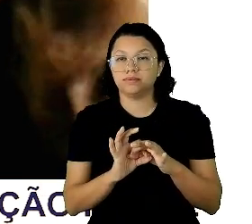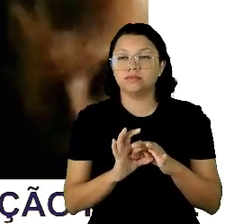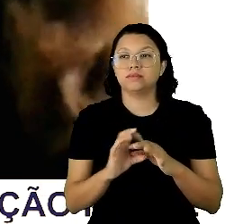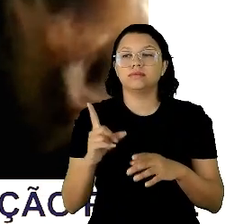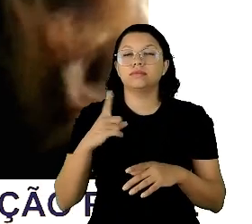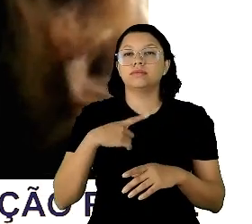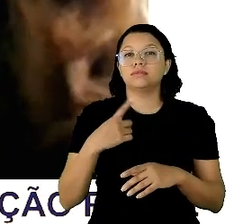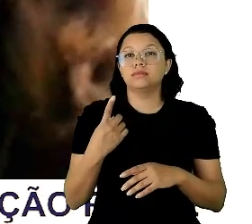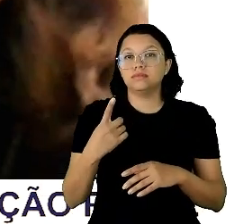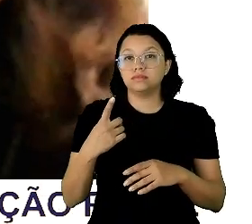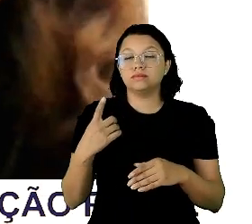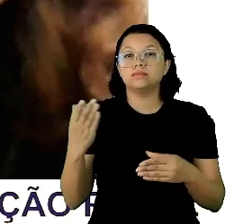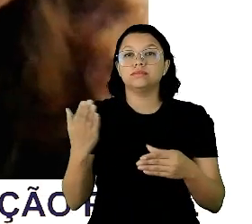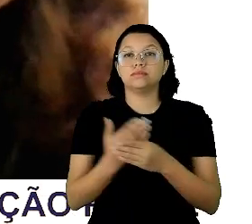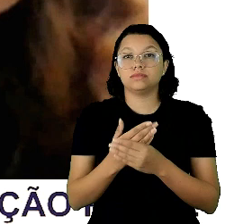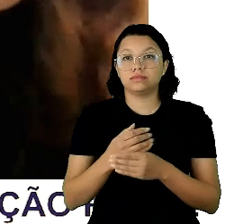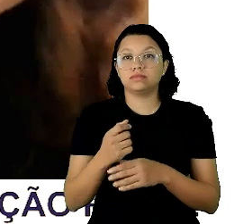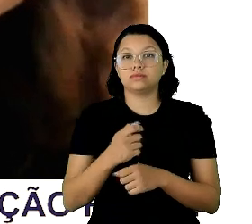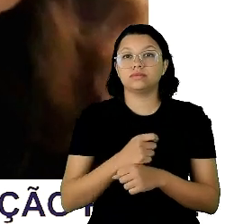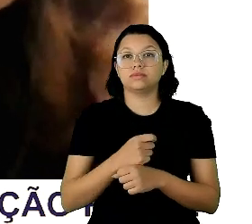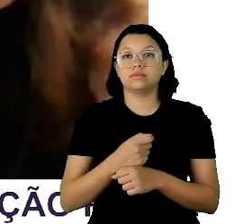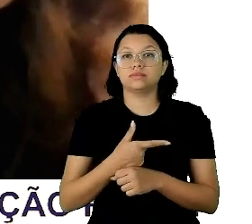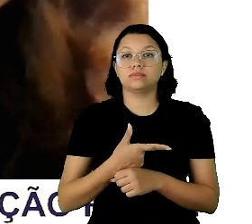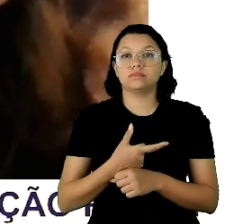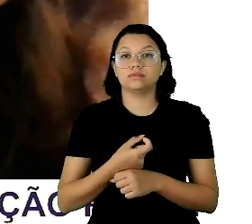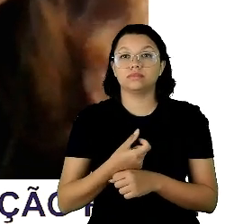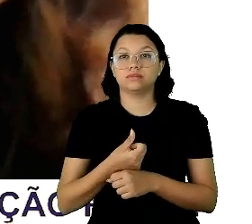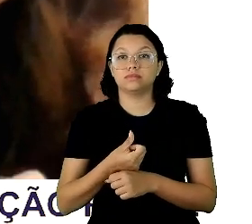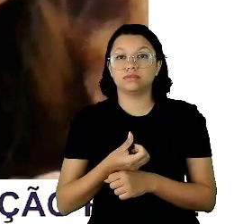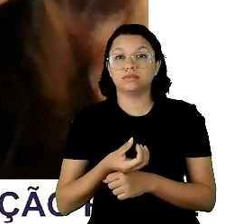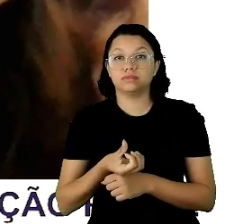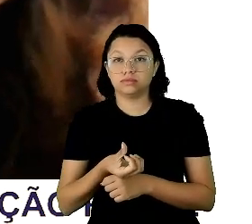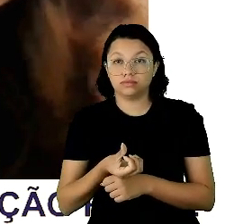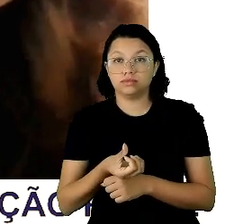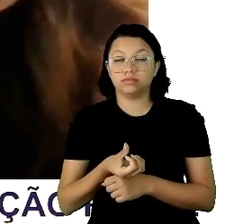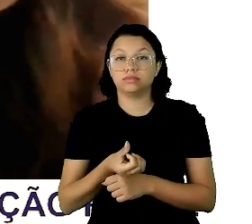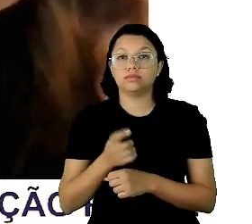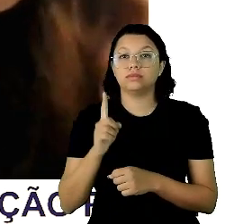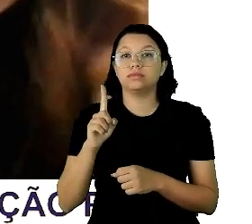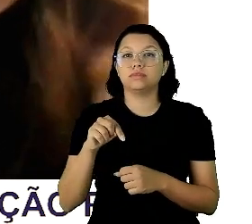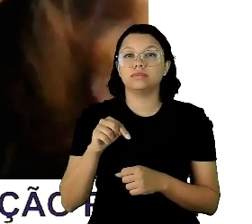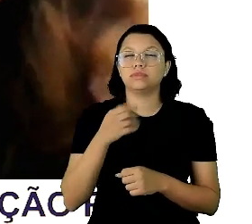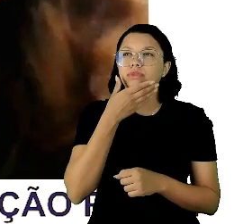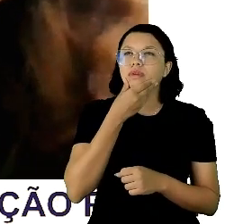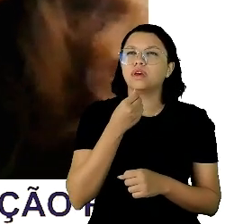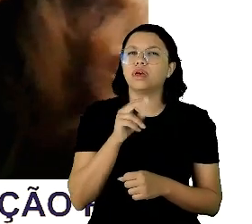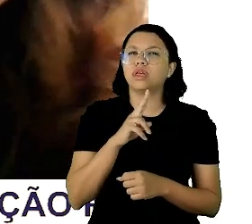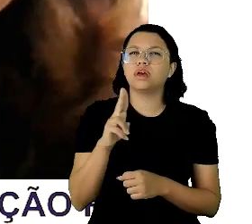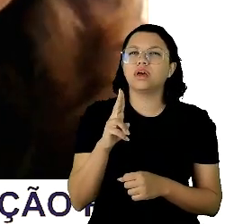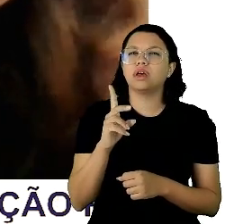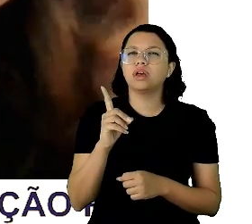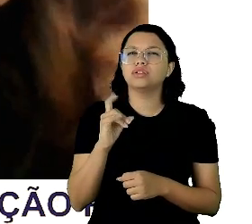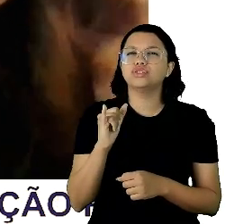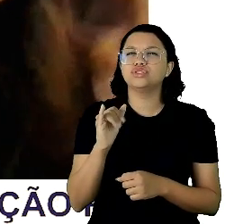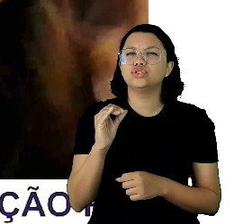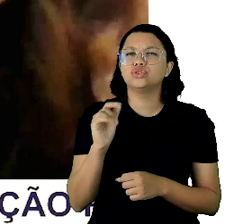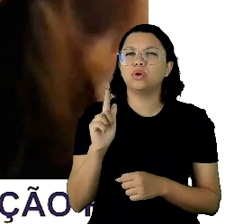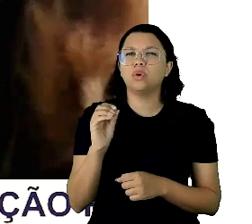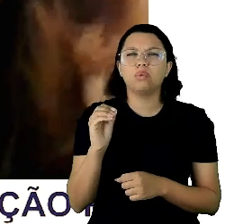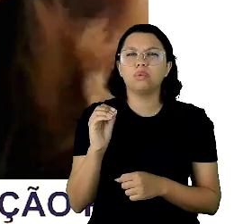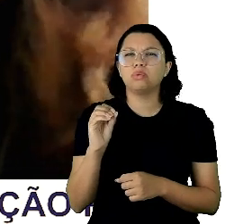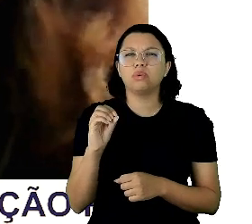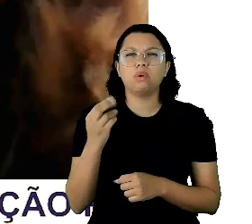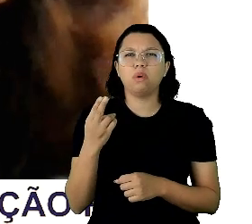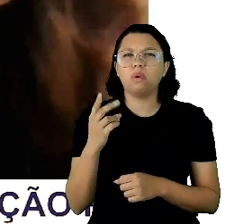muito rumoroso em 2016, que foi a respeito daquele rapaz chamado, não lembro se é Diego, que ejaculou numa moça